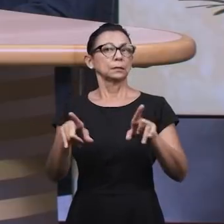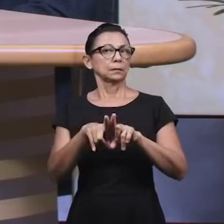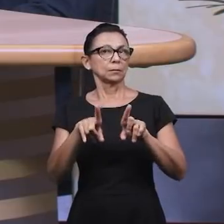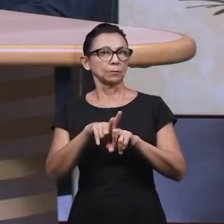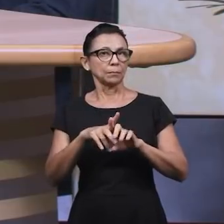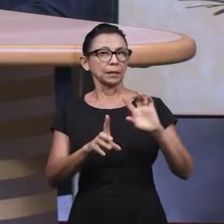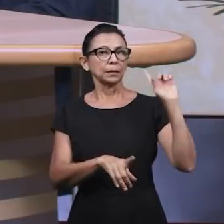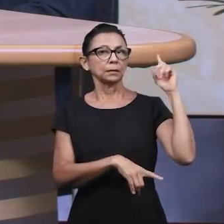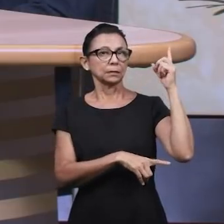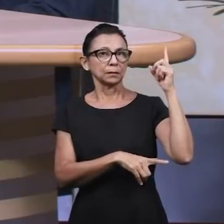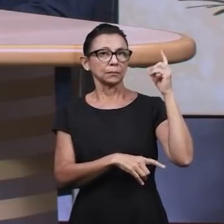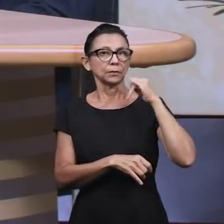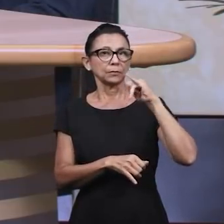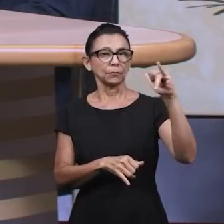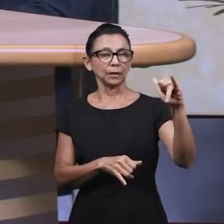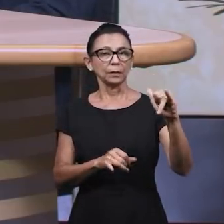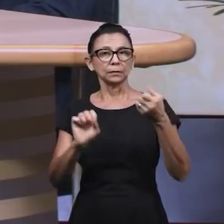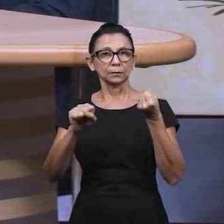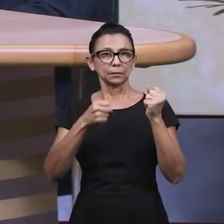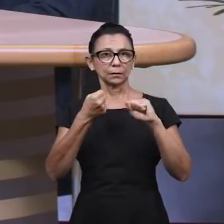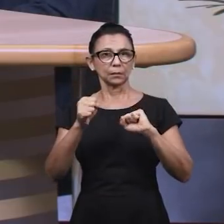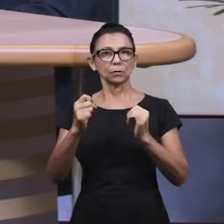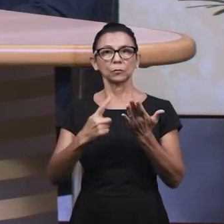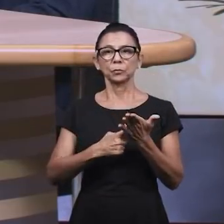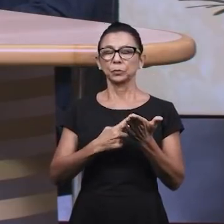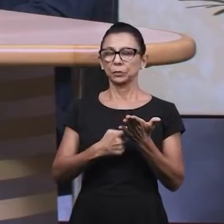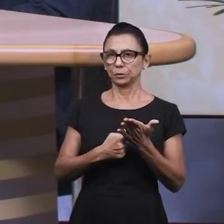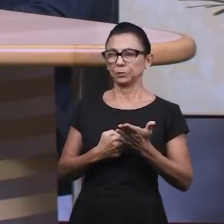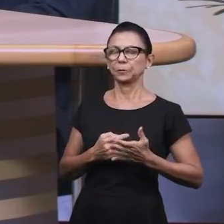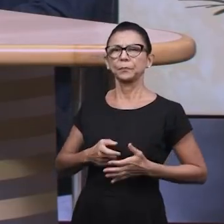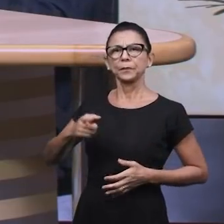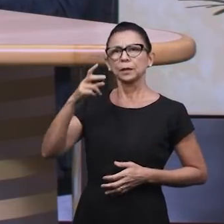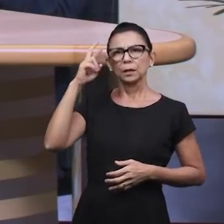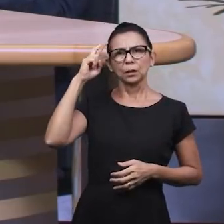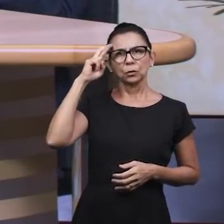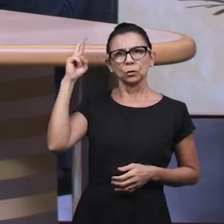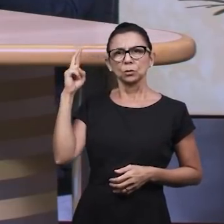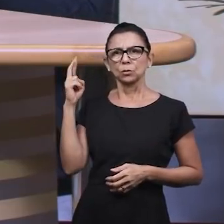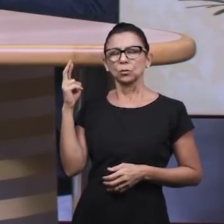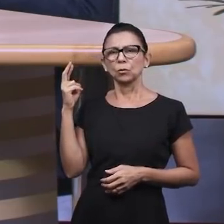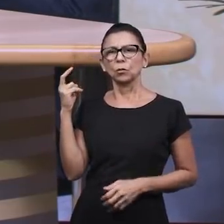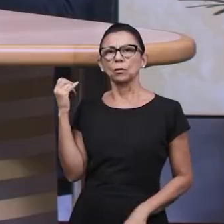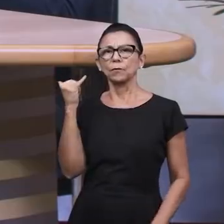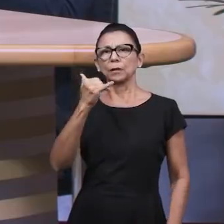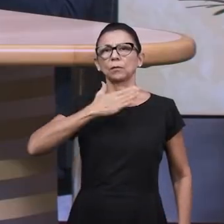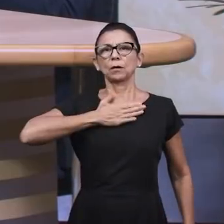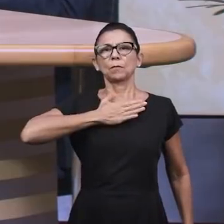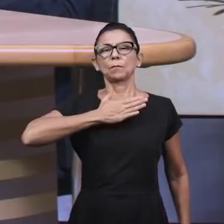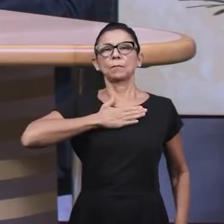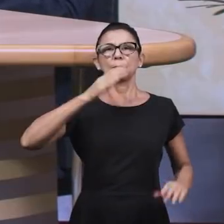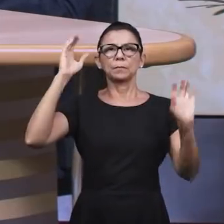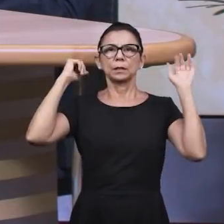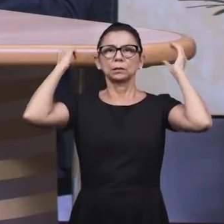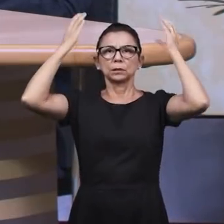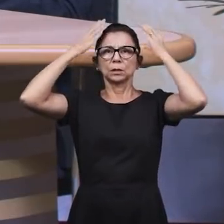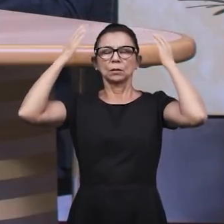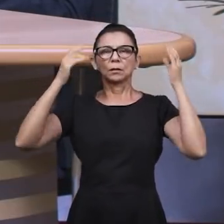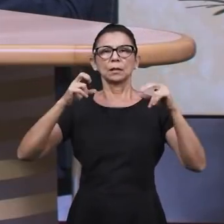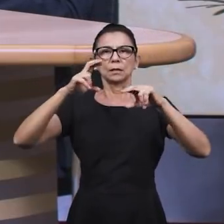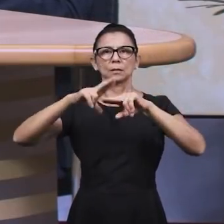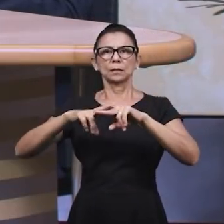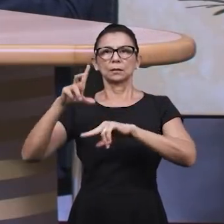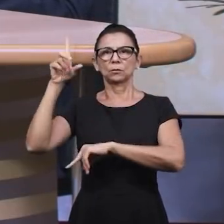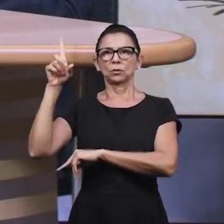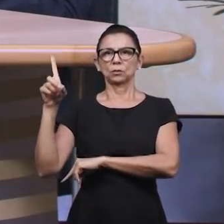ponto de ele falar num dos seus salmos, dizendo assim, disse o Senhor ao meu Senhor, assenta-te à